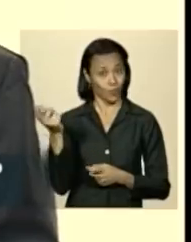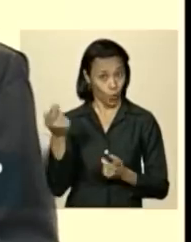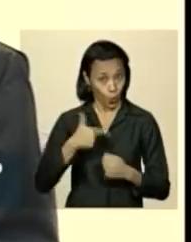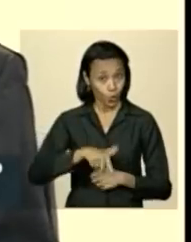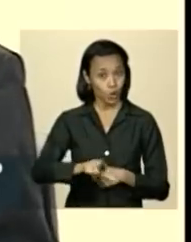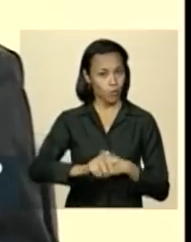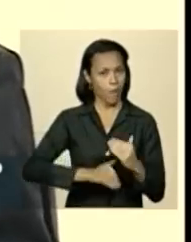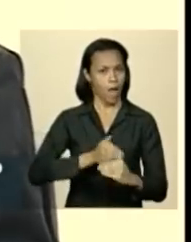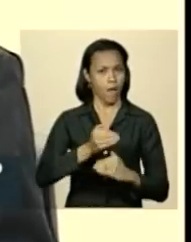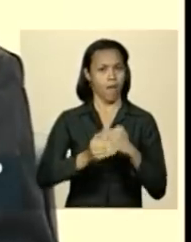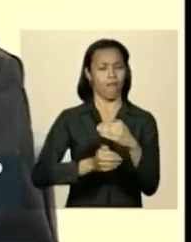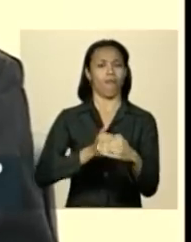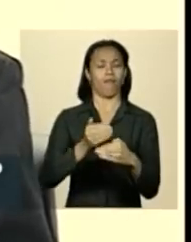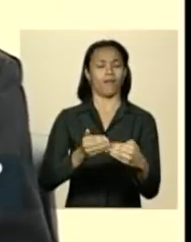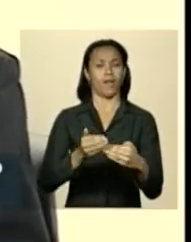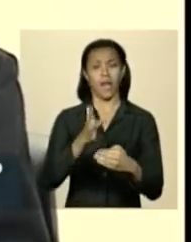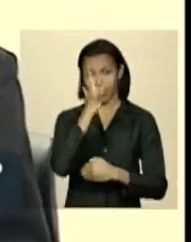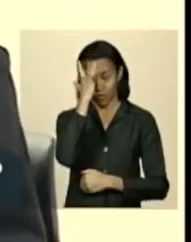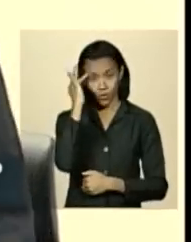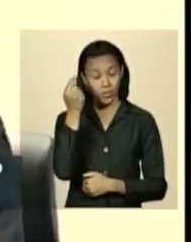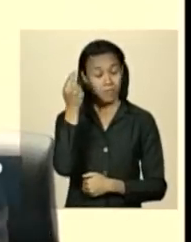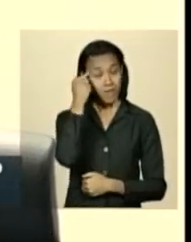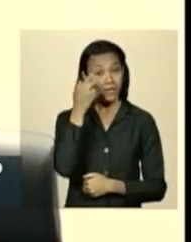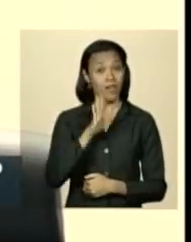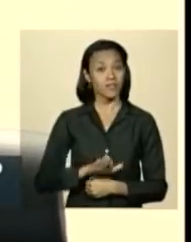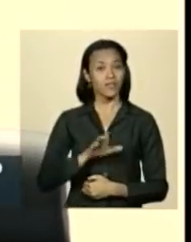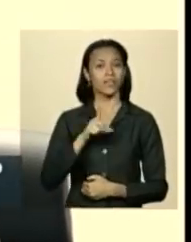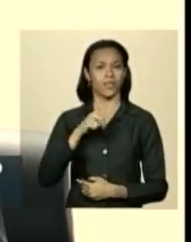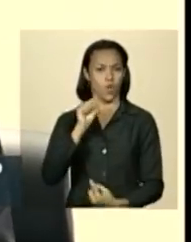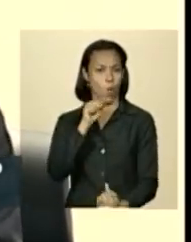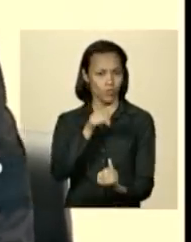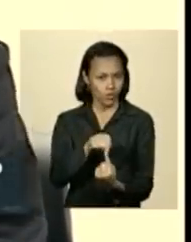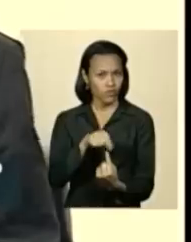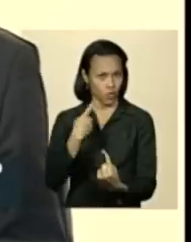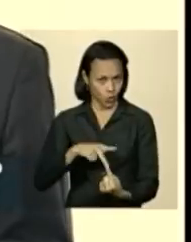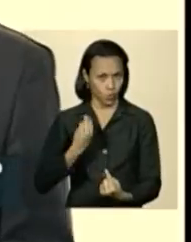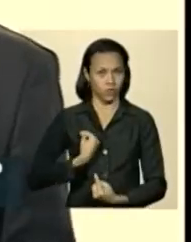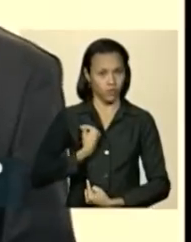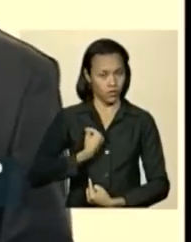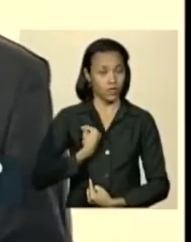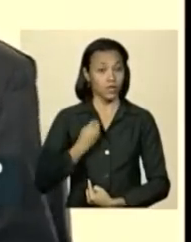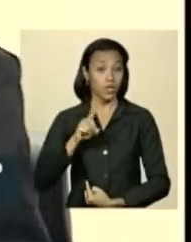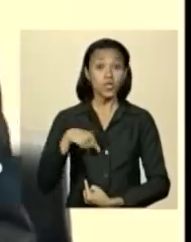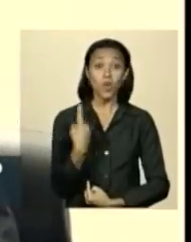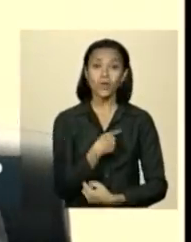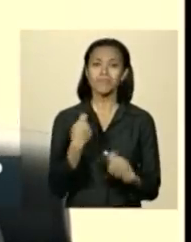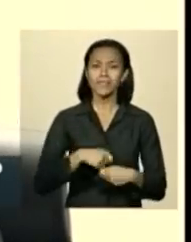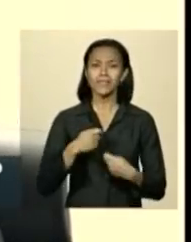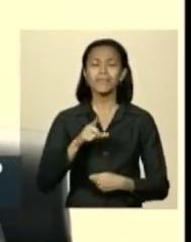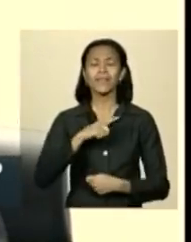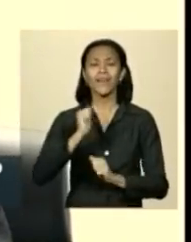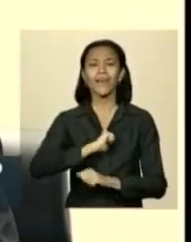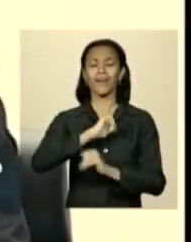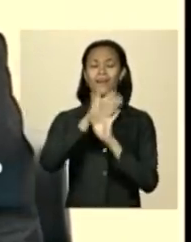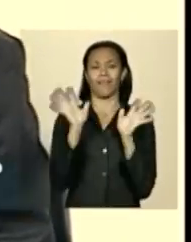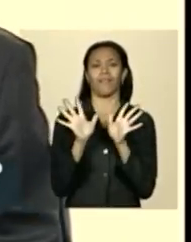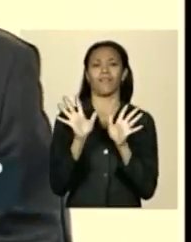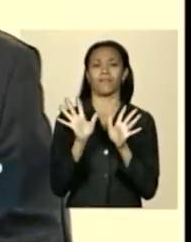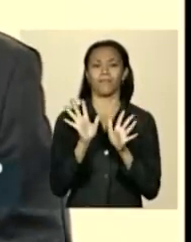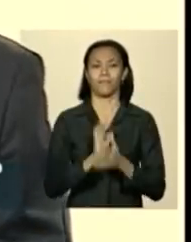que T isso como como objetivo nas suas vidas Nós Todos precisamos ter claro